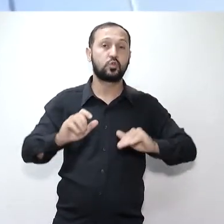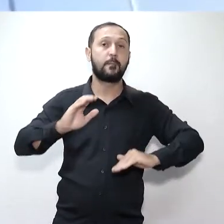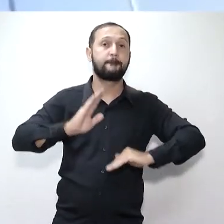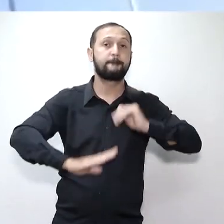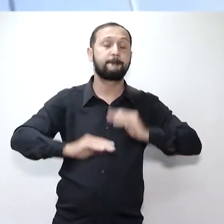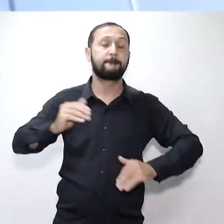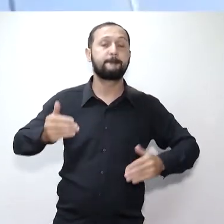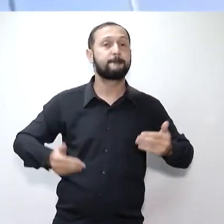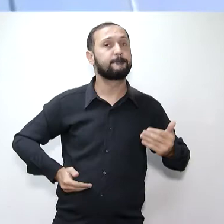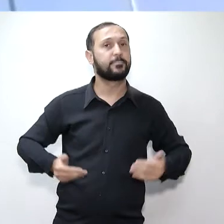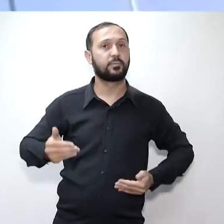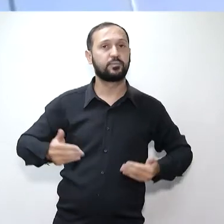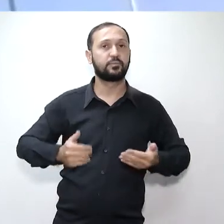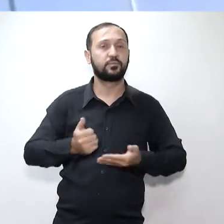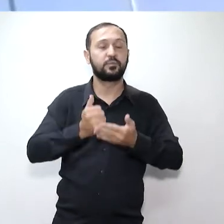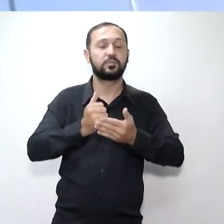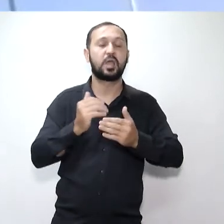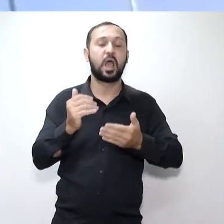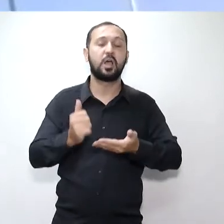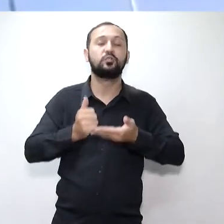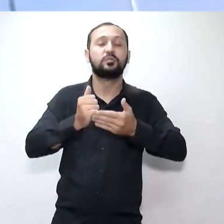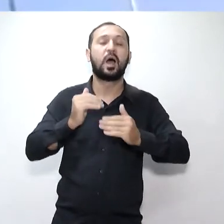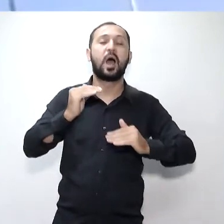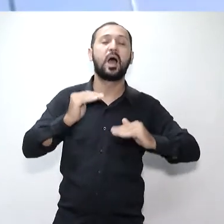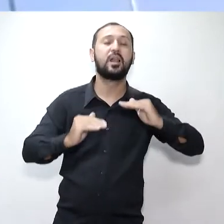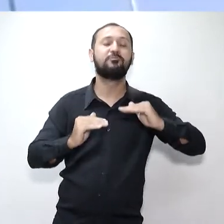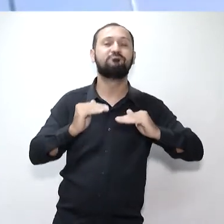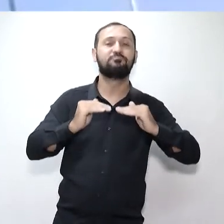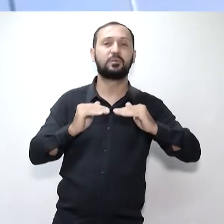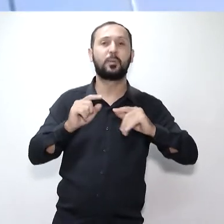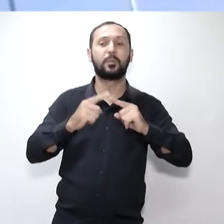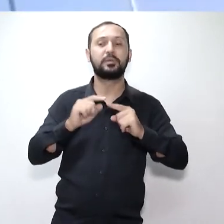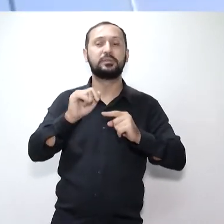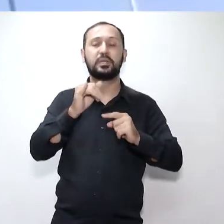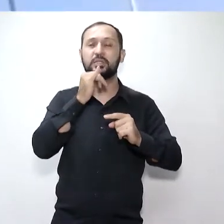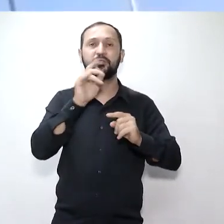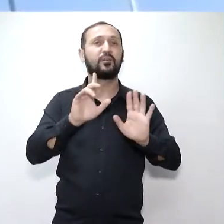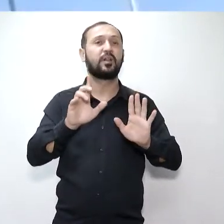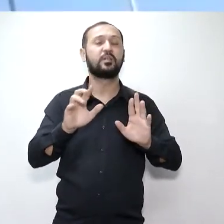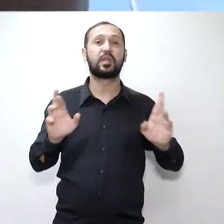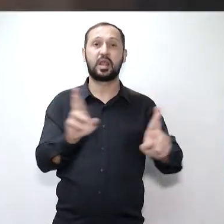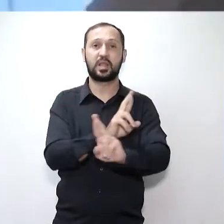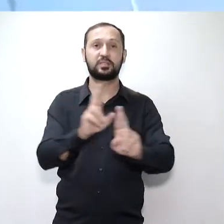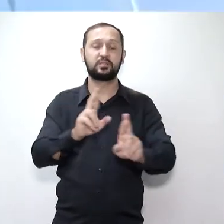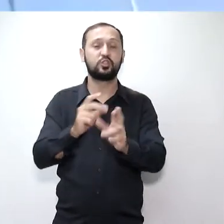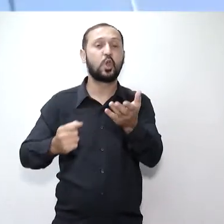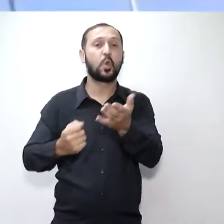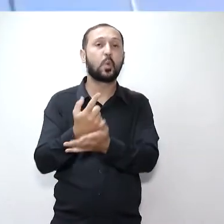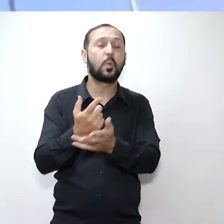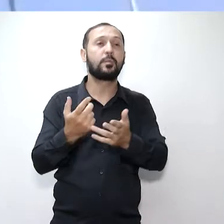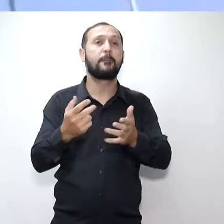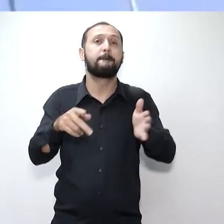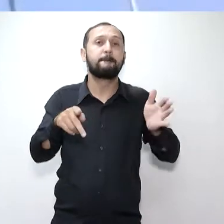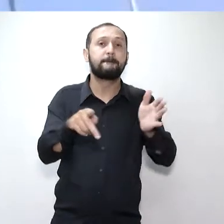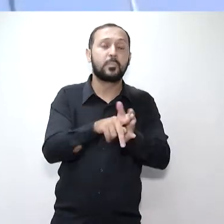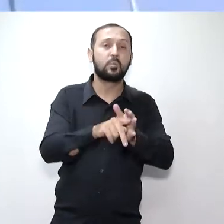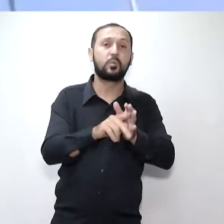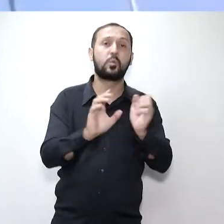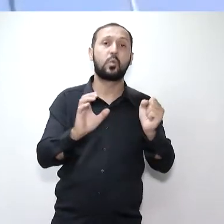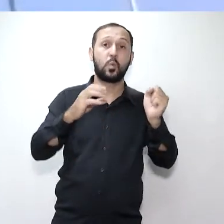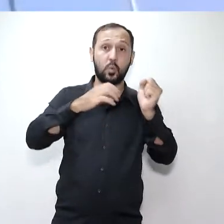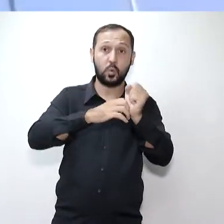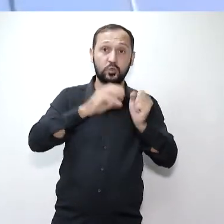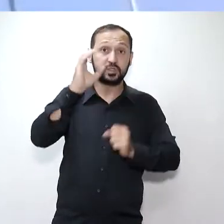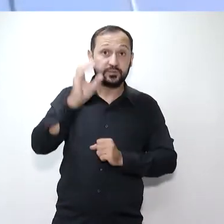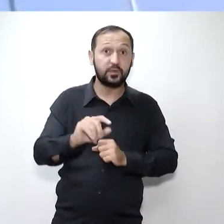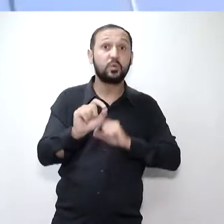que possamos colocar o servidor em condição de equilíbrio. Mesmo que nós não